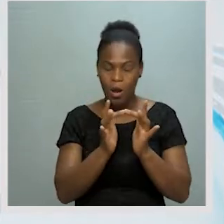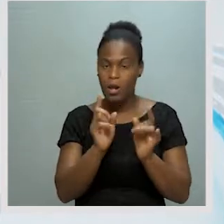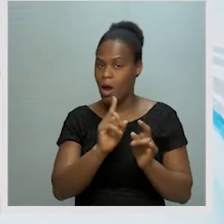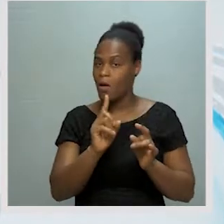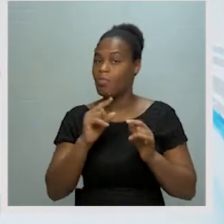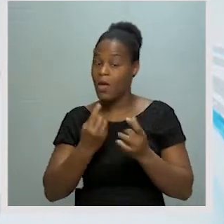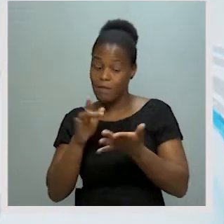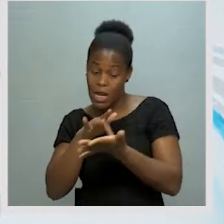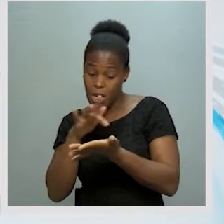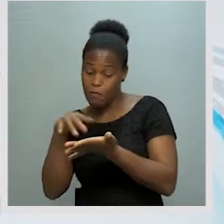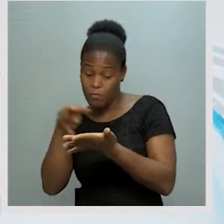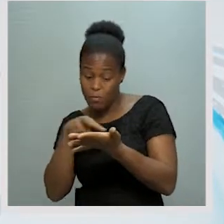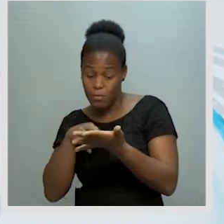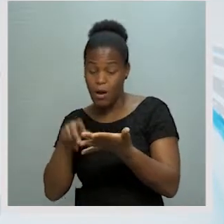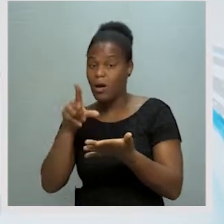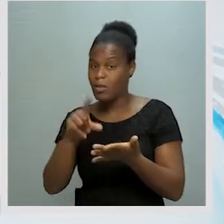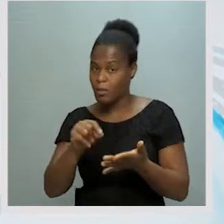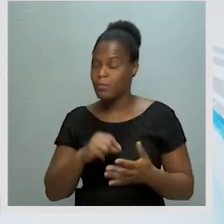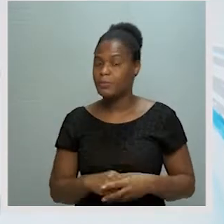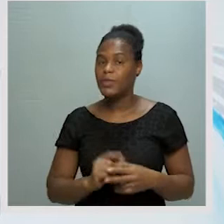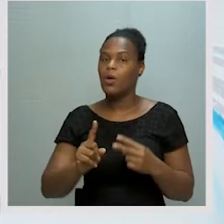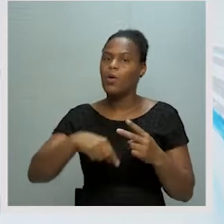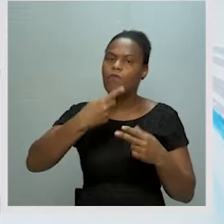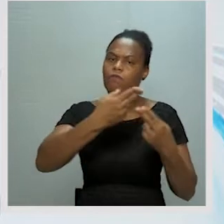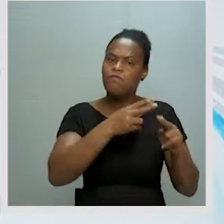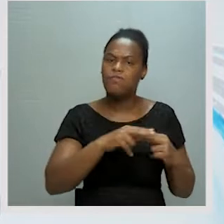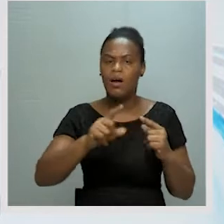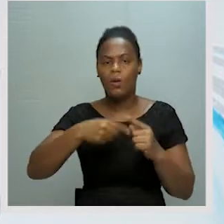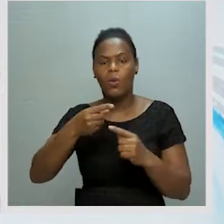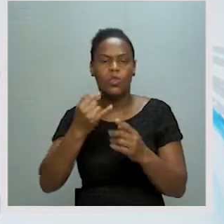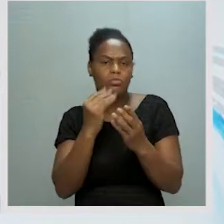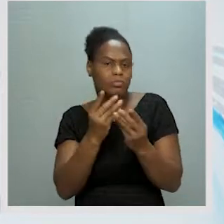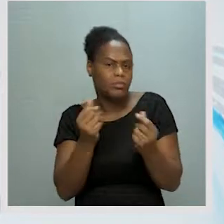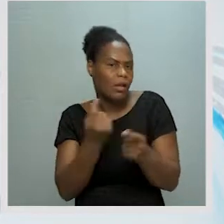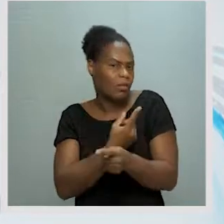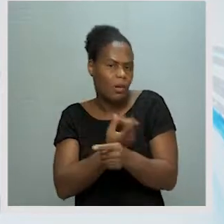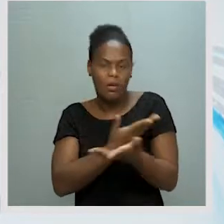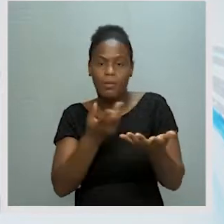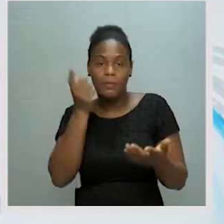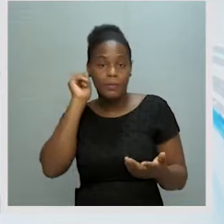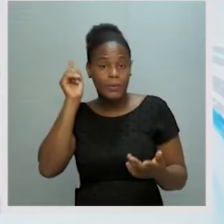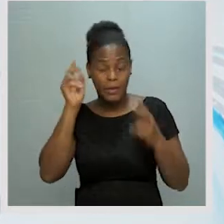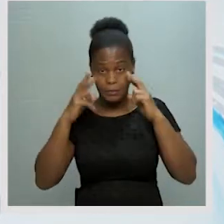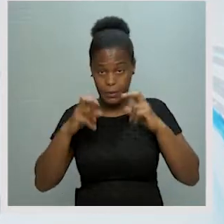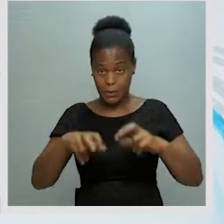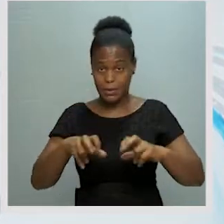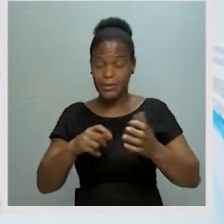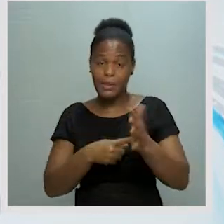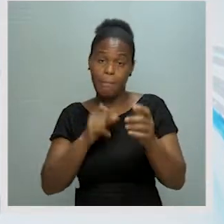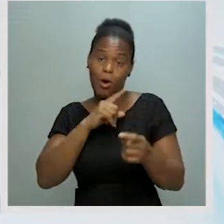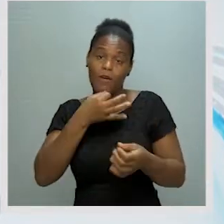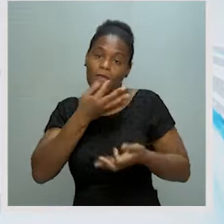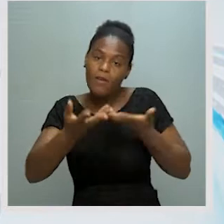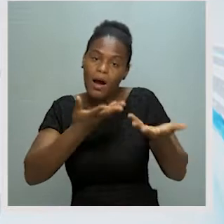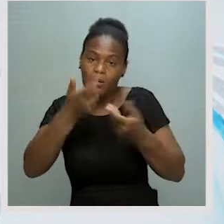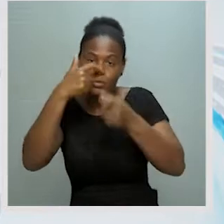Vamos também para os livros. E há várias outras ferramentas importantes de pesquisa. Poderemos